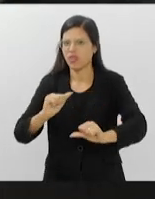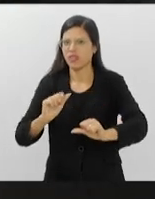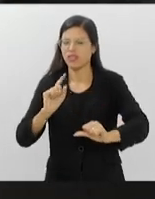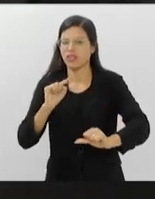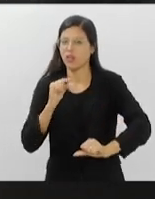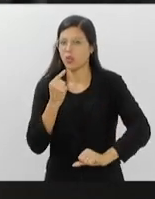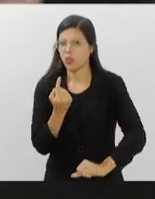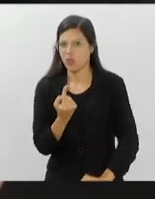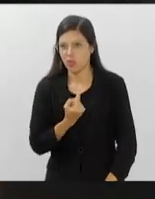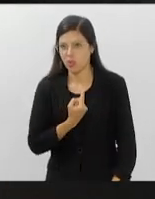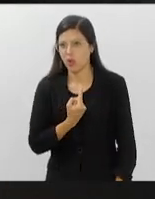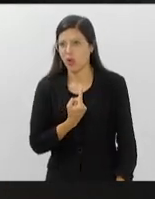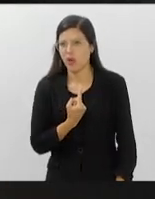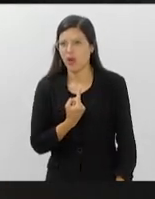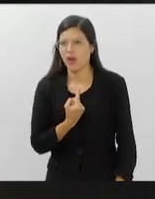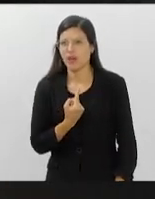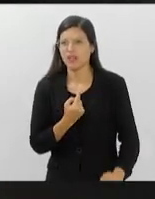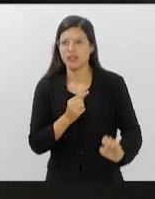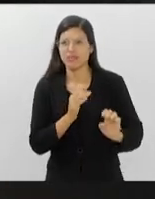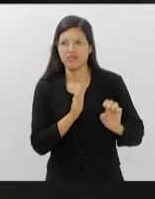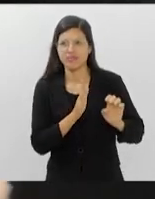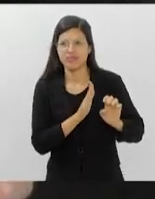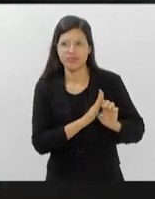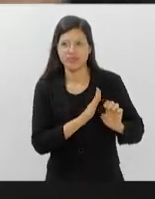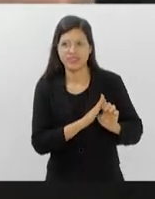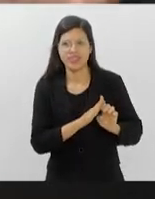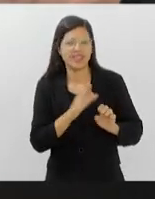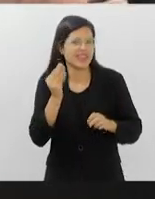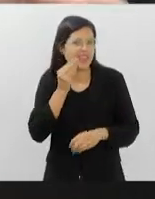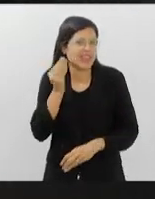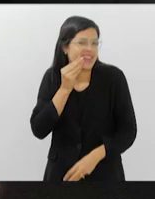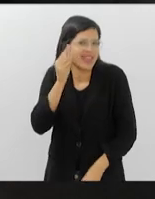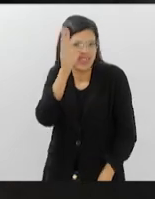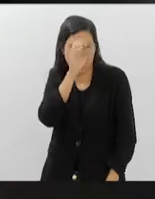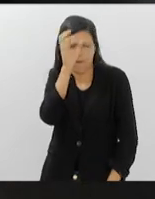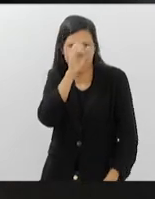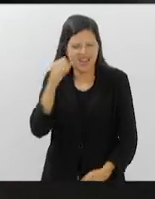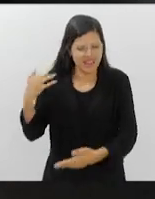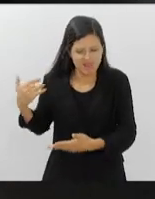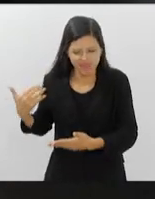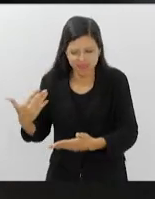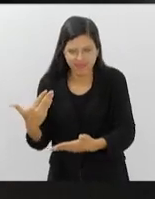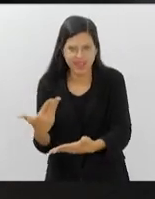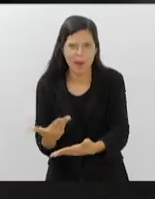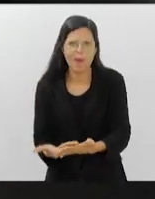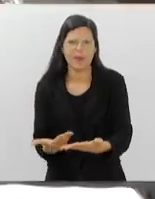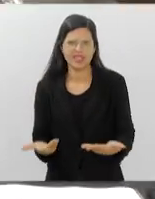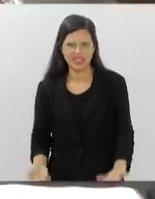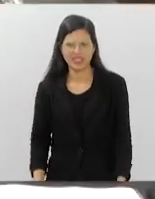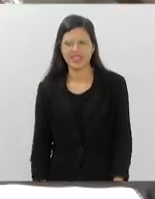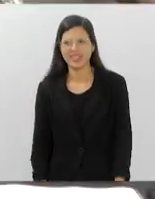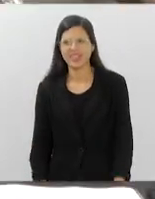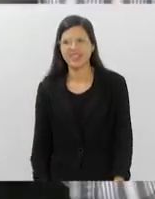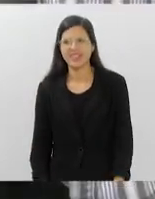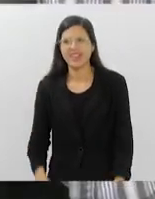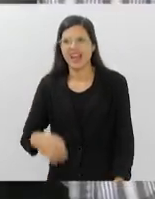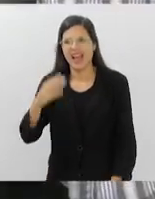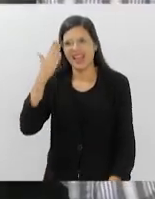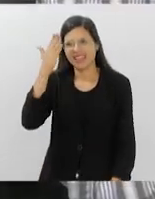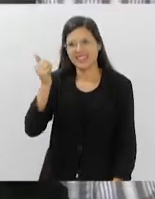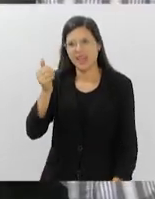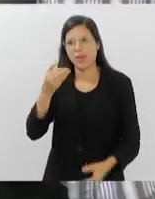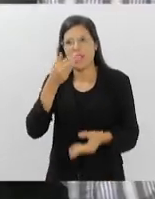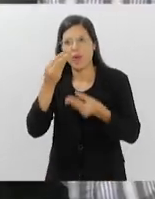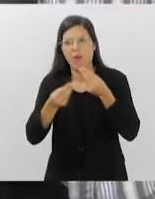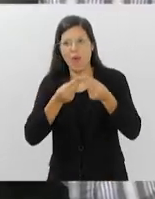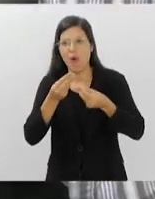nós, daquela época de esquerda, estamos tentando aprender até hoje, entendeu? A gente já sabe como não fazer.